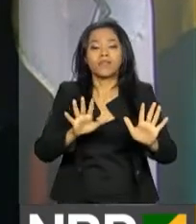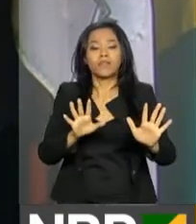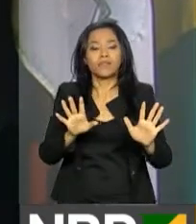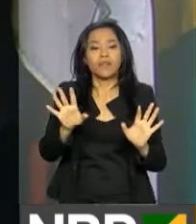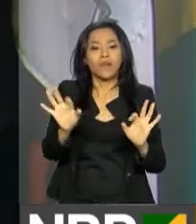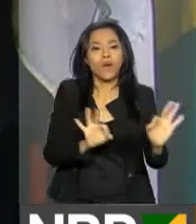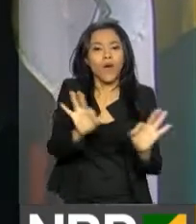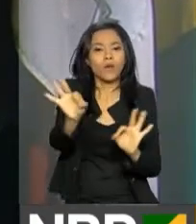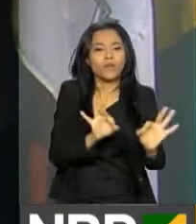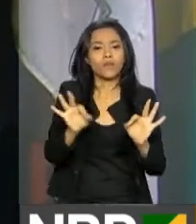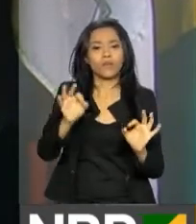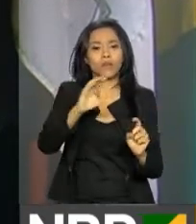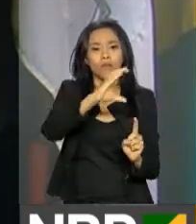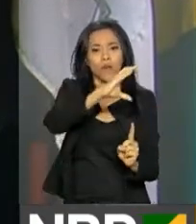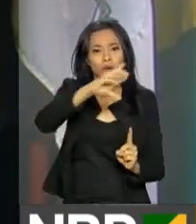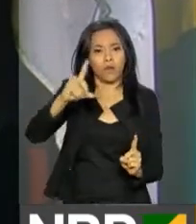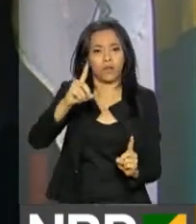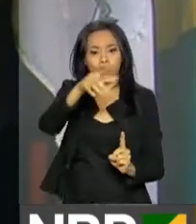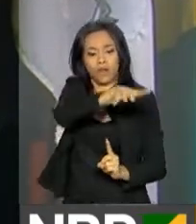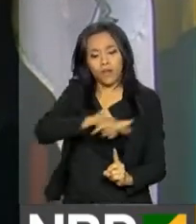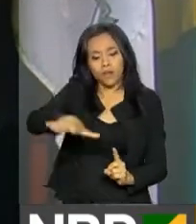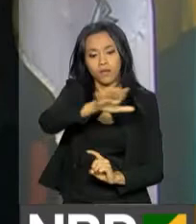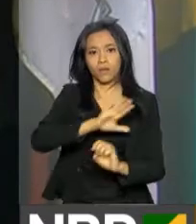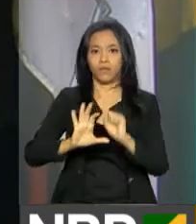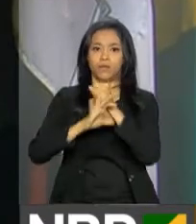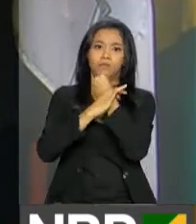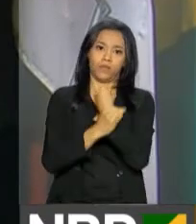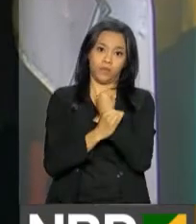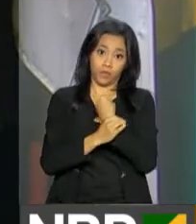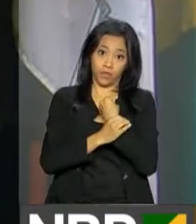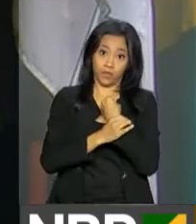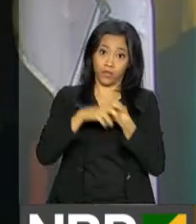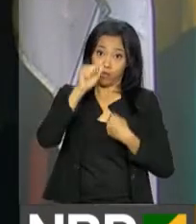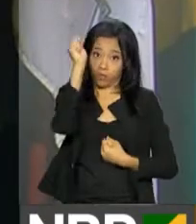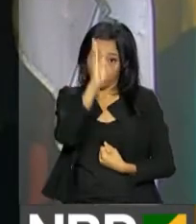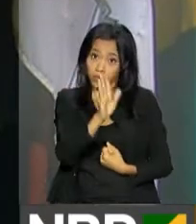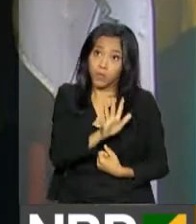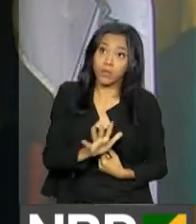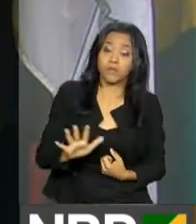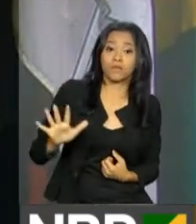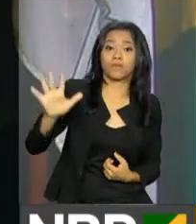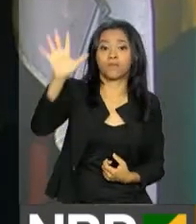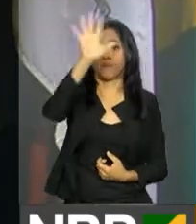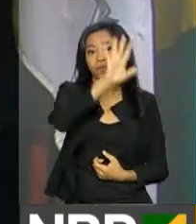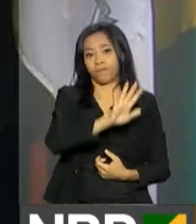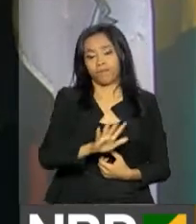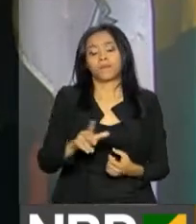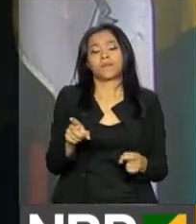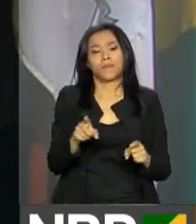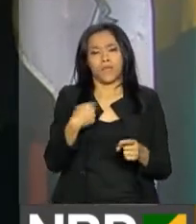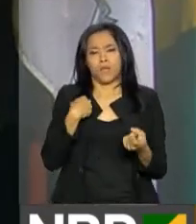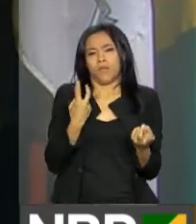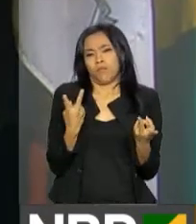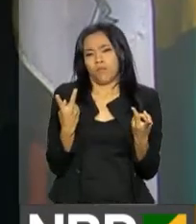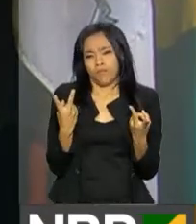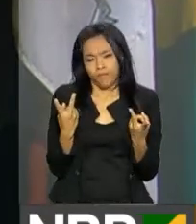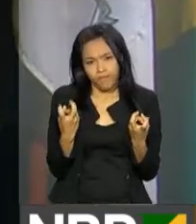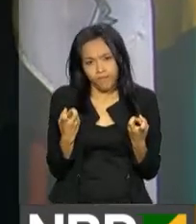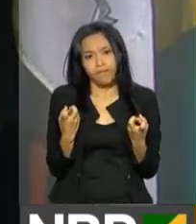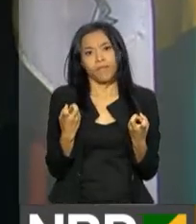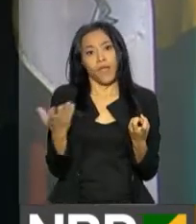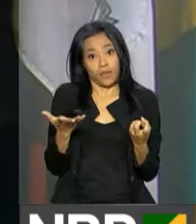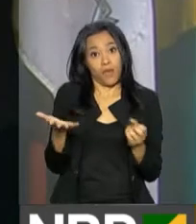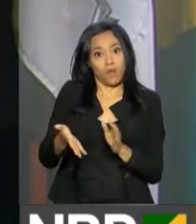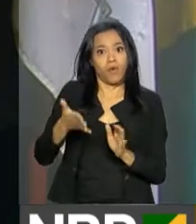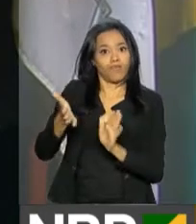e sistematizar a segurança pública em todo o país tendo em vista a realidade de que uma homenagem ao